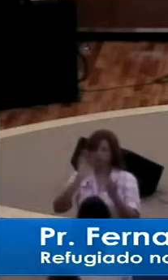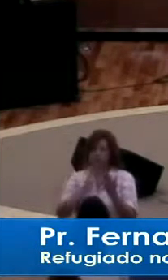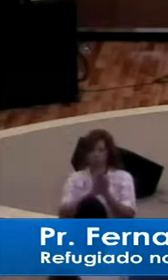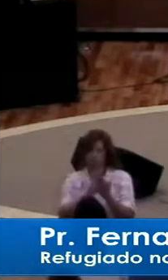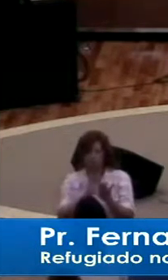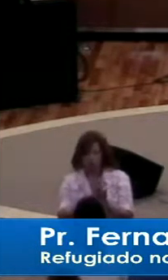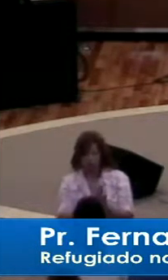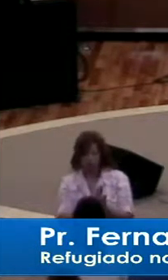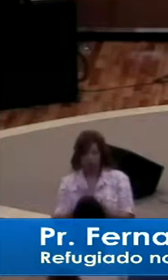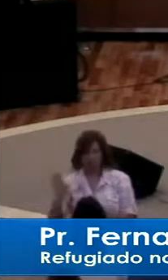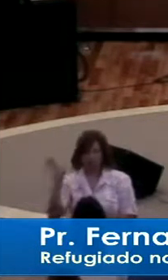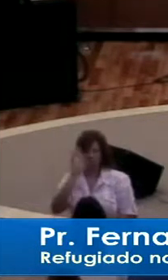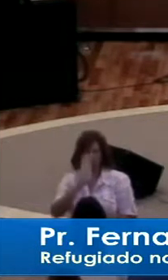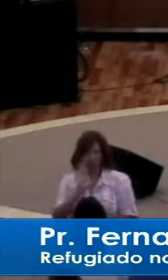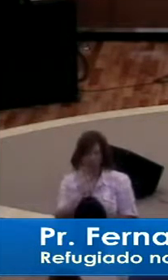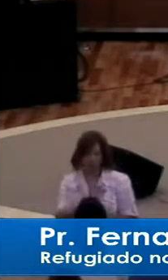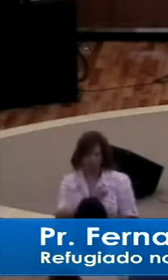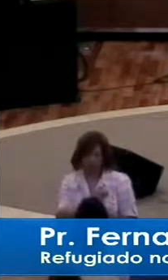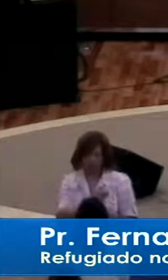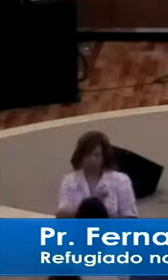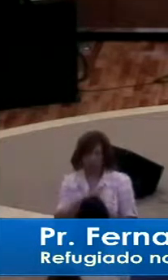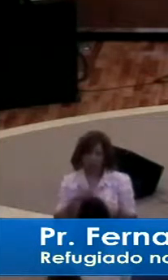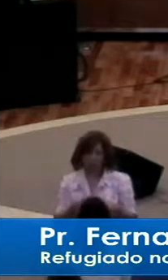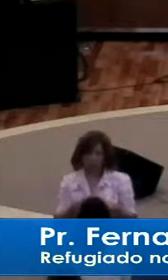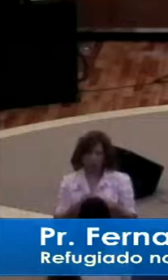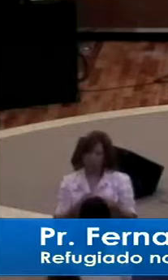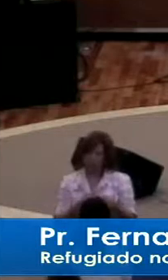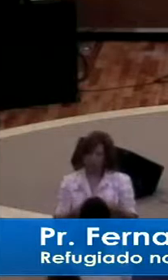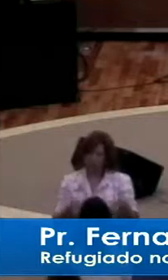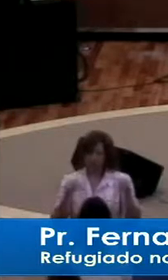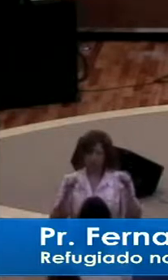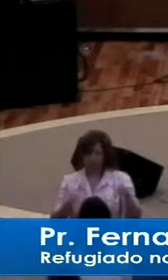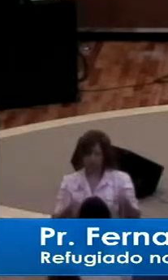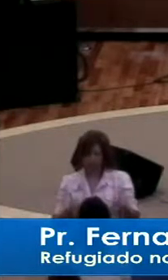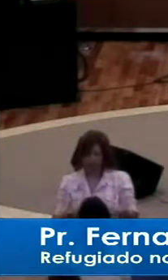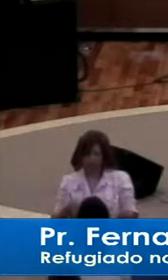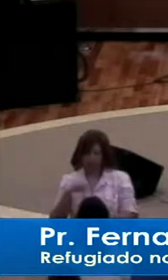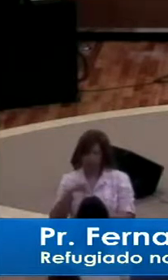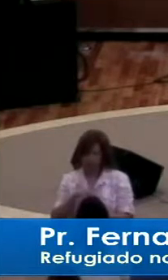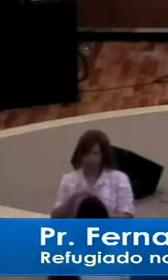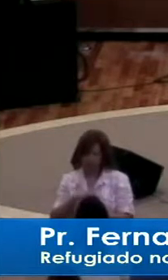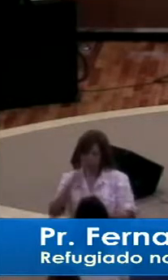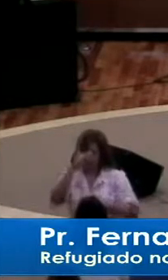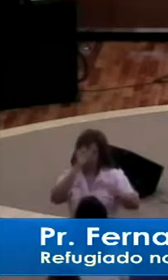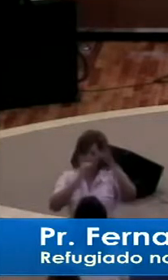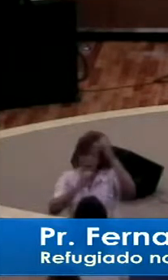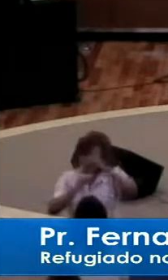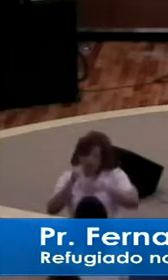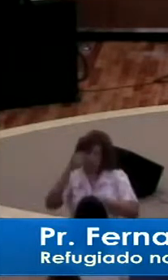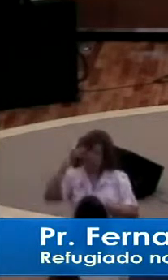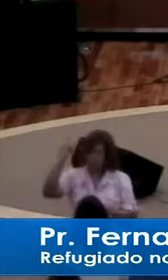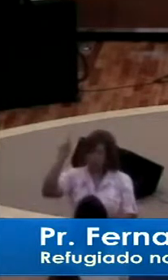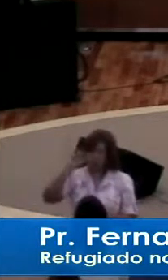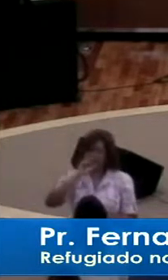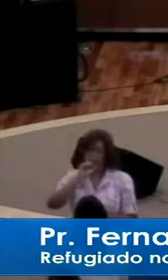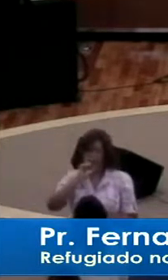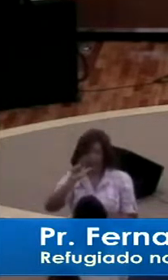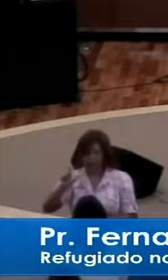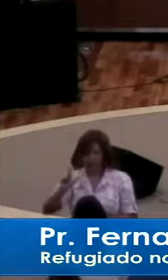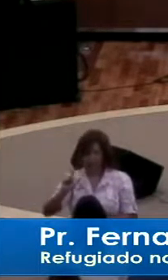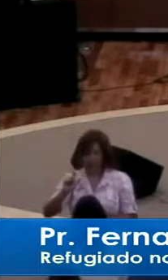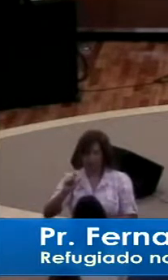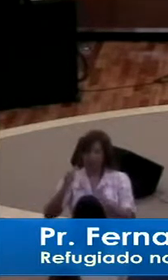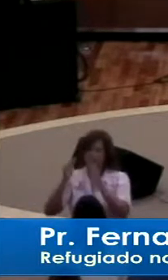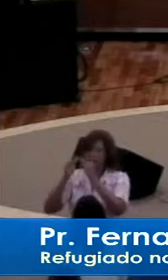te adoramos, Senhor, por esse privilégio, por esse momento reservado à pregação da tua palavra. Pedimos a Deus que o